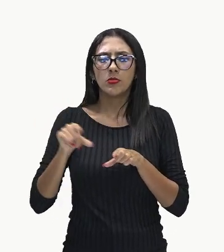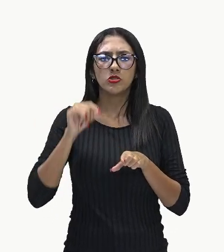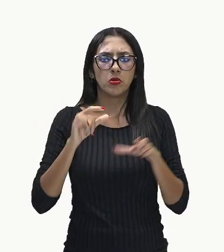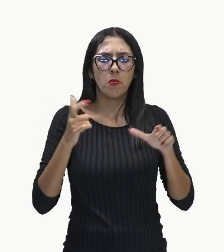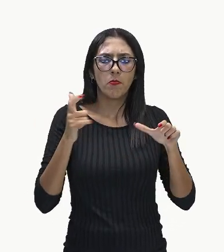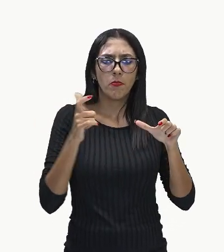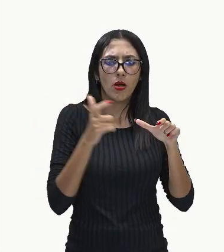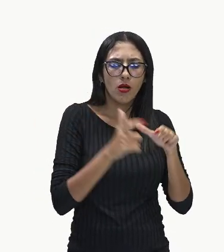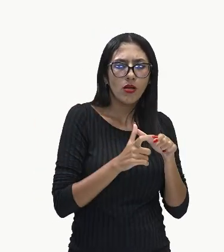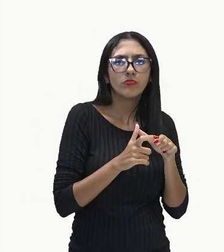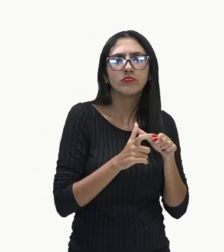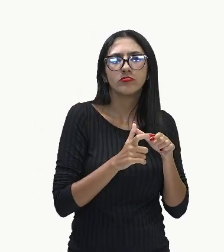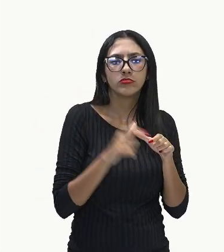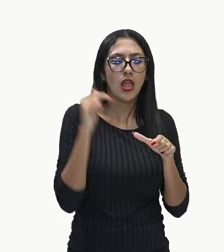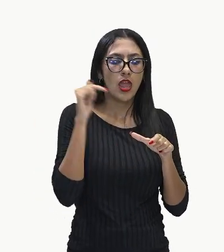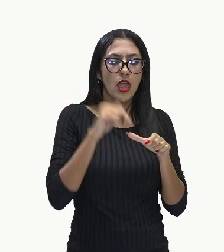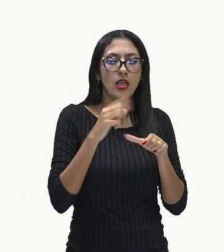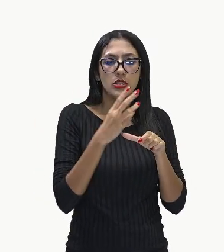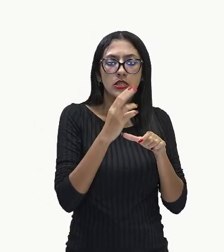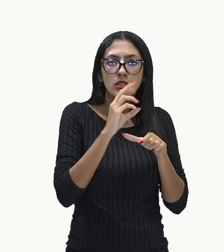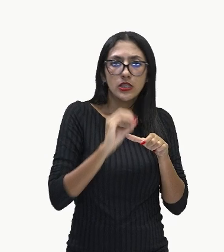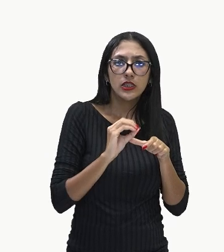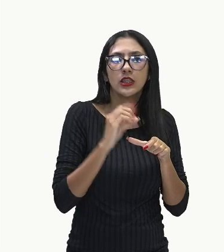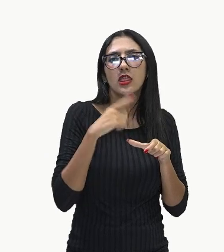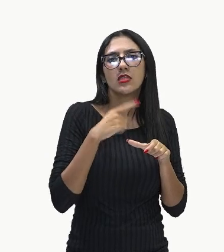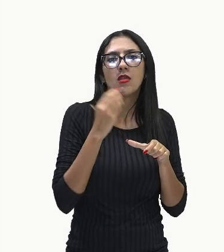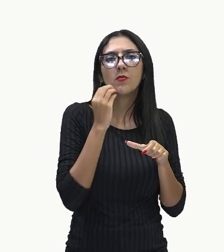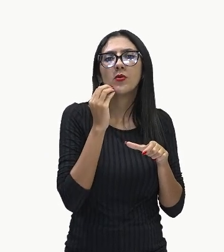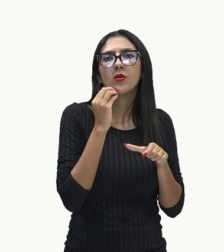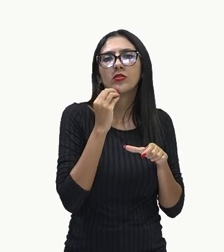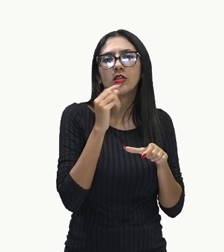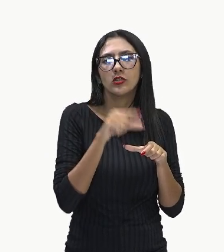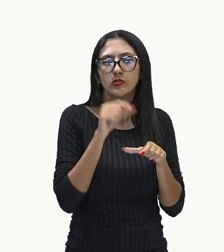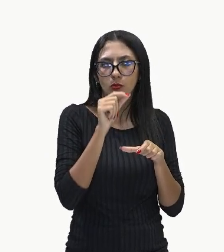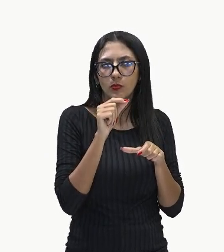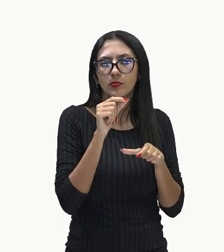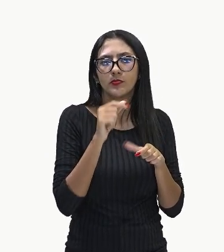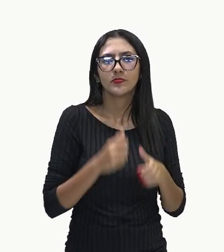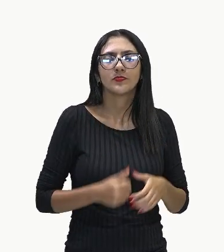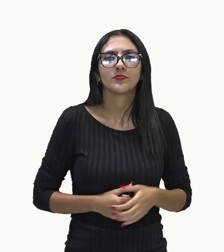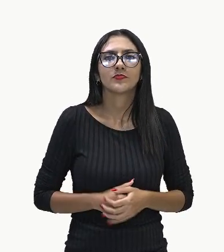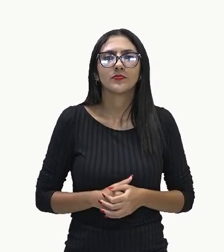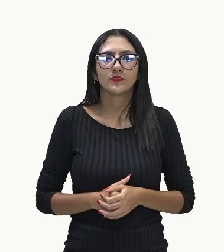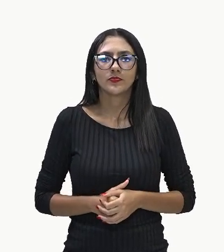30 vão ser sorteados para participar da pesquisa.